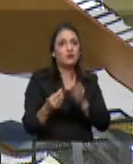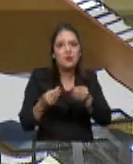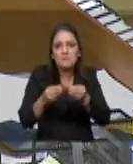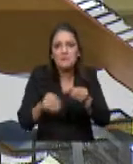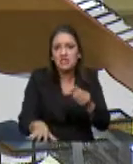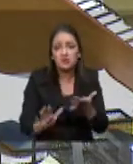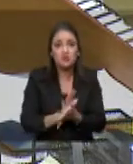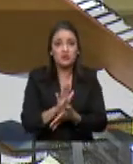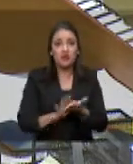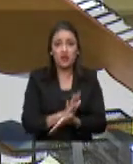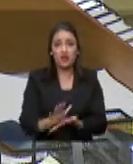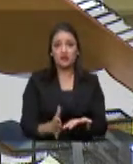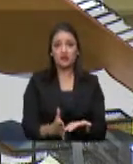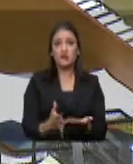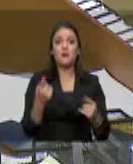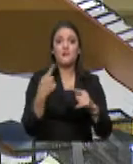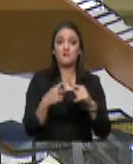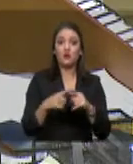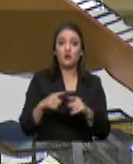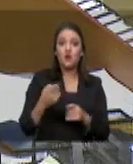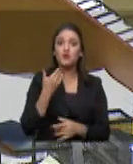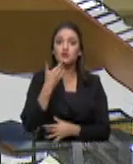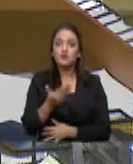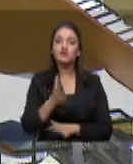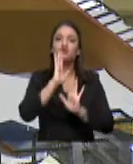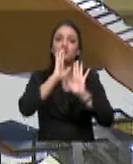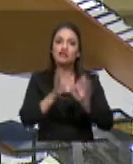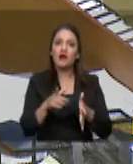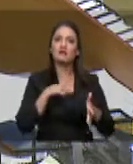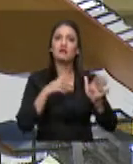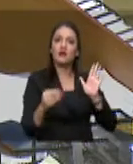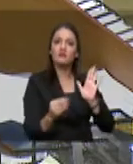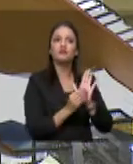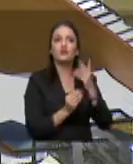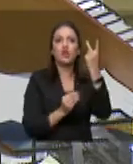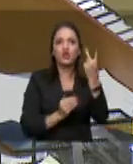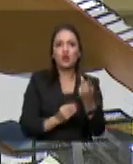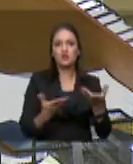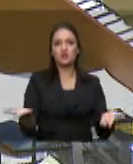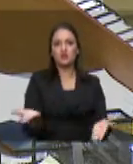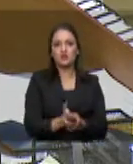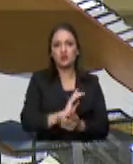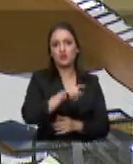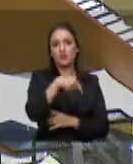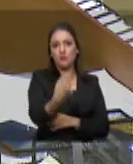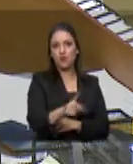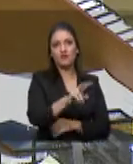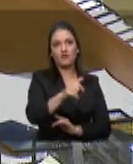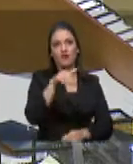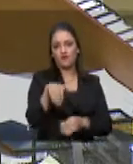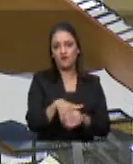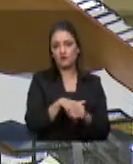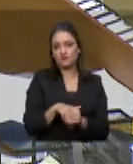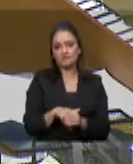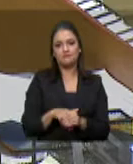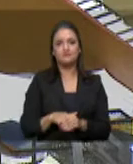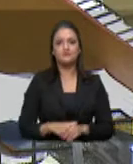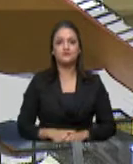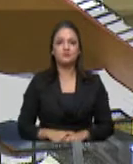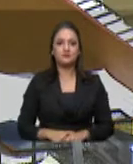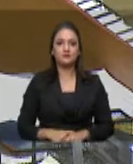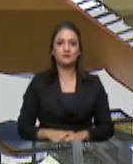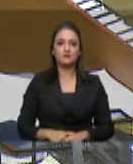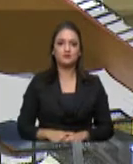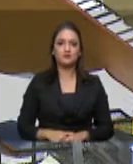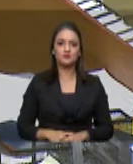os pedidos constantes do aditamento estão contidos nas duas ações. Teremos que apreciá-los da mesma forma.